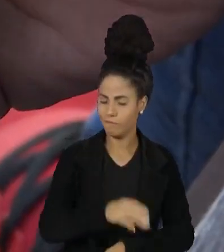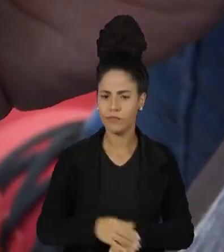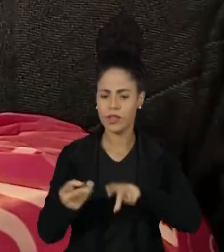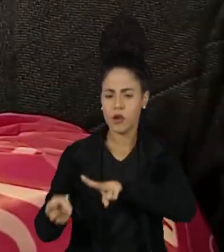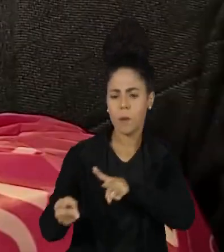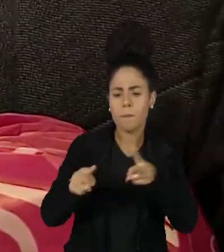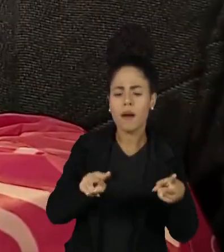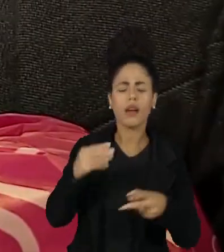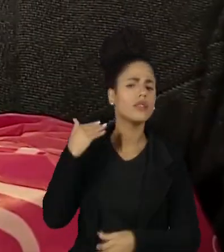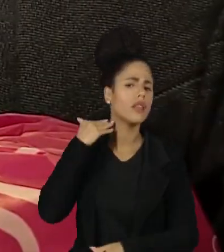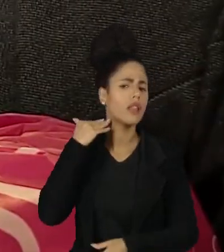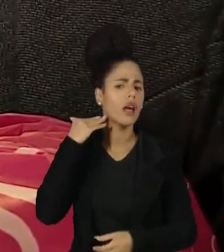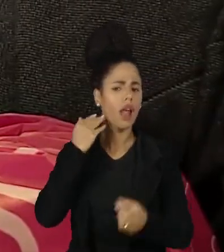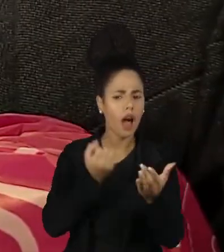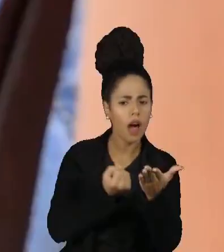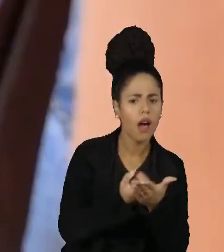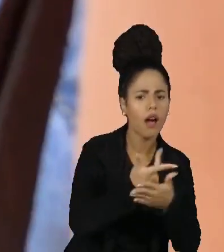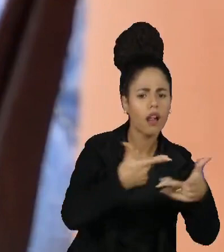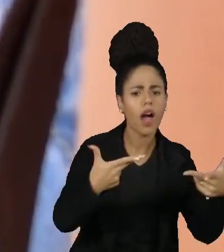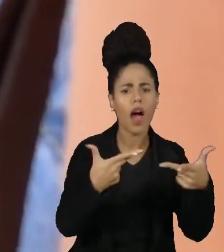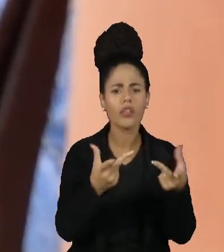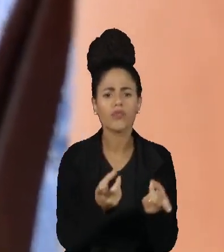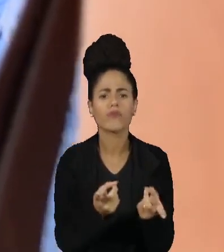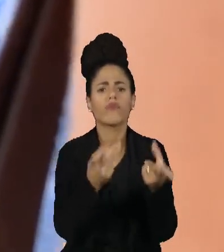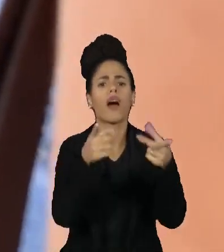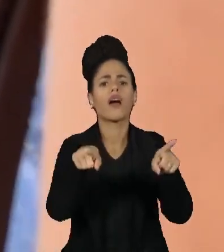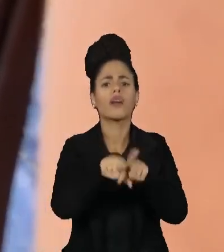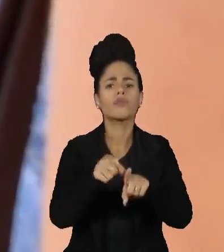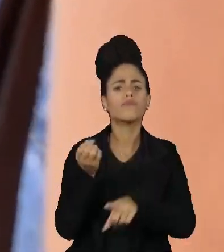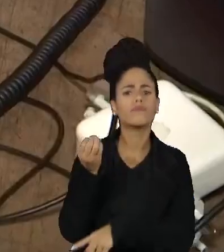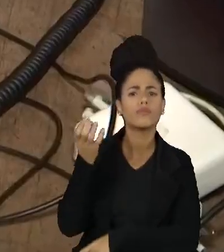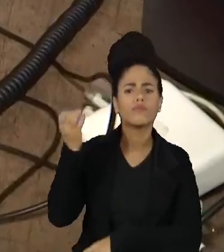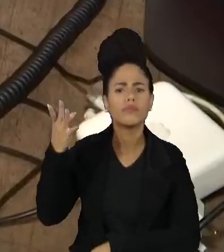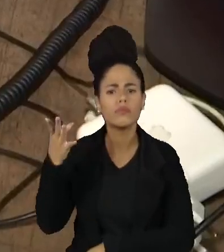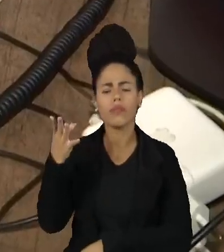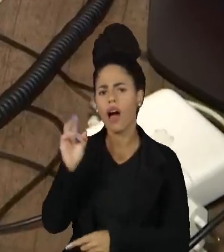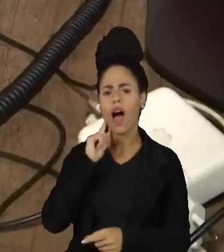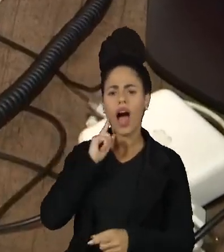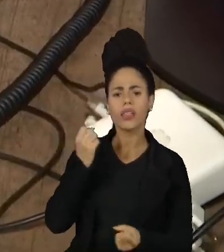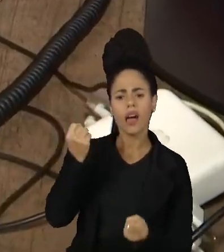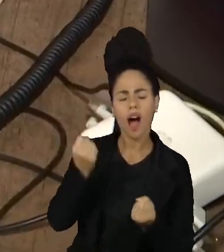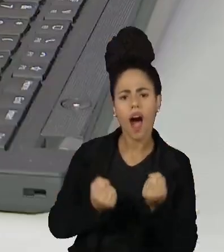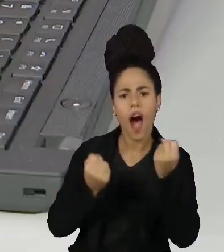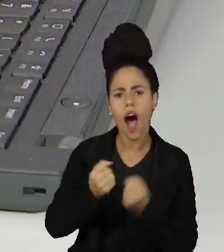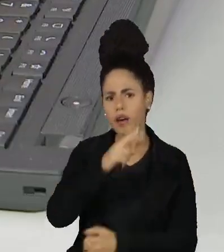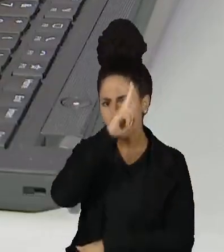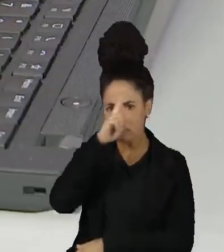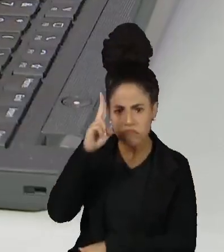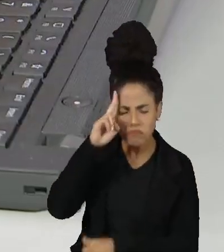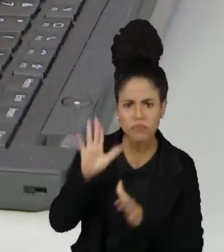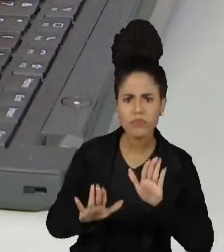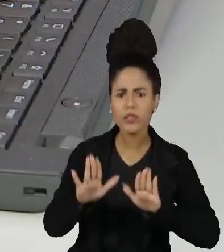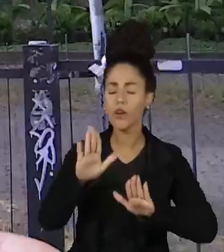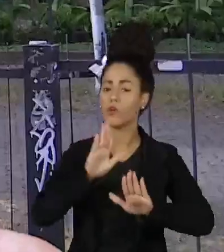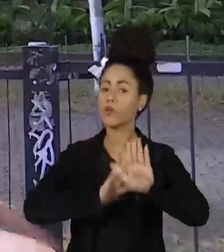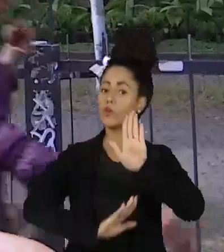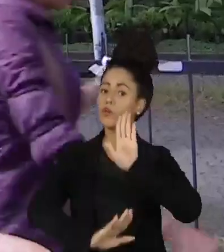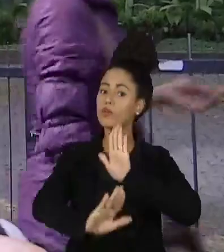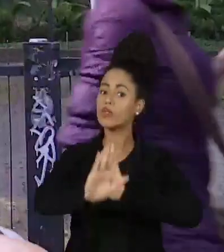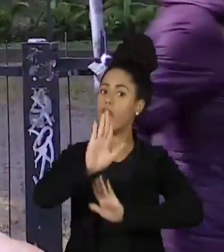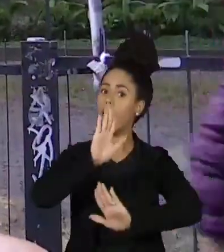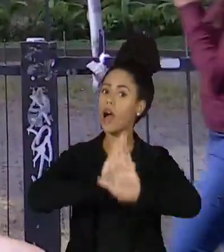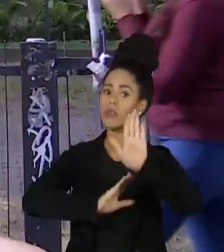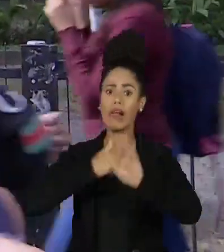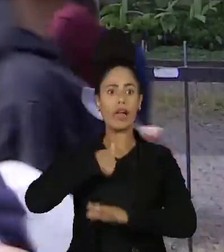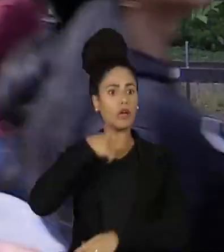bancárias compras viagens por aplicativos de transporte na hora de realizar cada uma delas todo cuidado é pouco eu